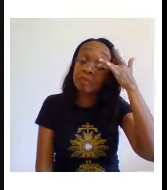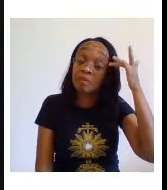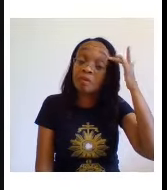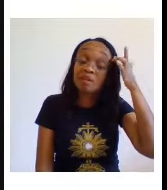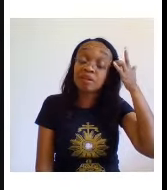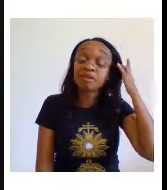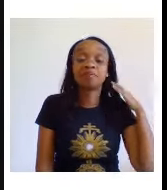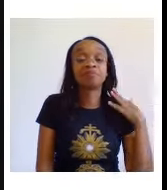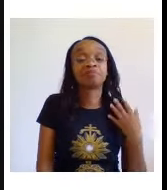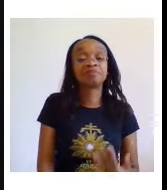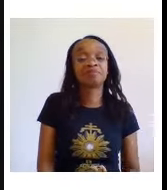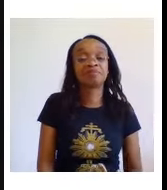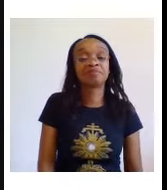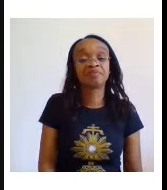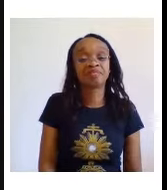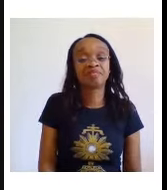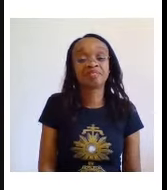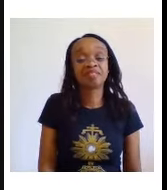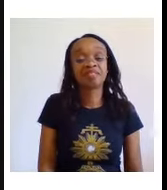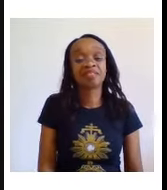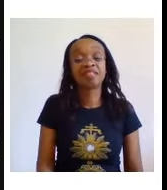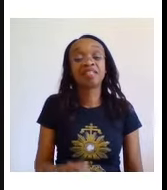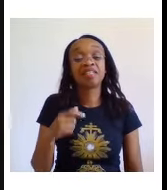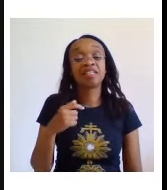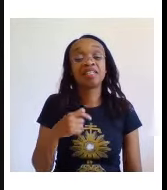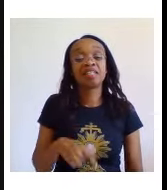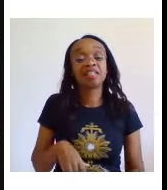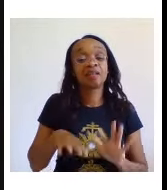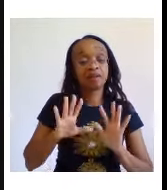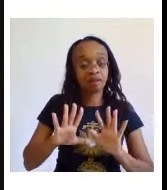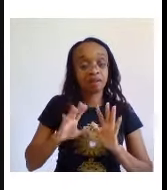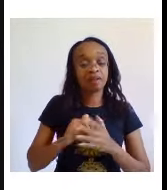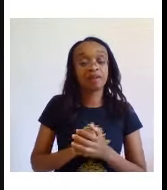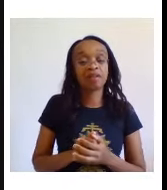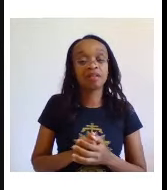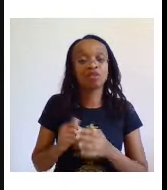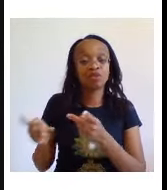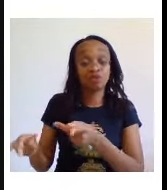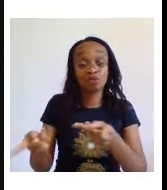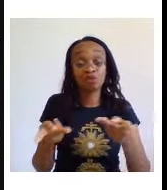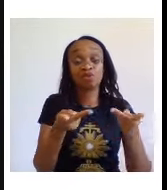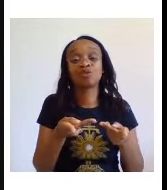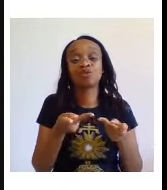E antes, na verdade, Adilson, antes de convidar para